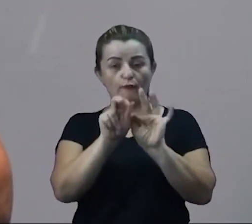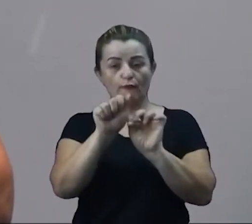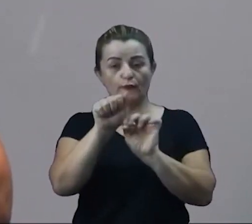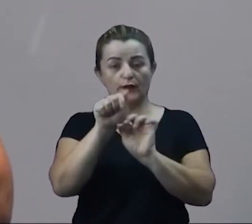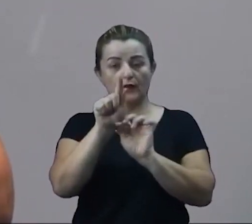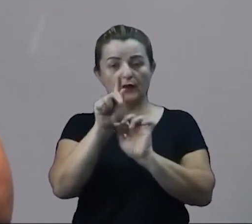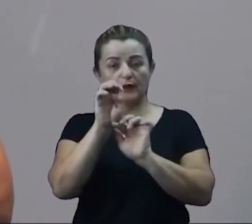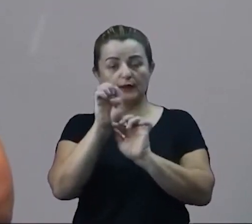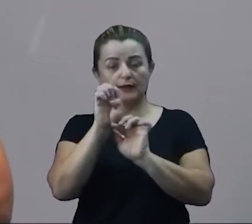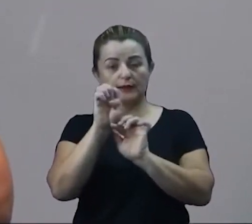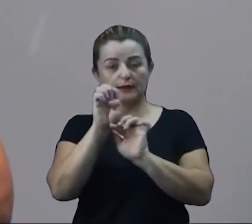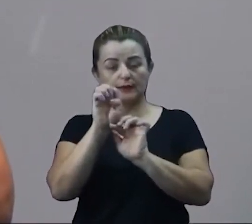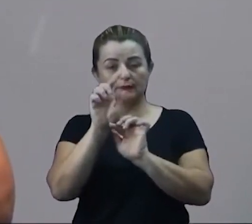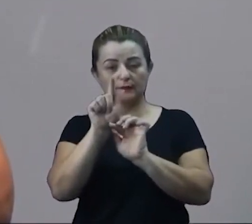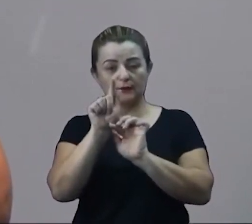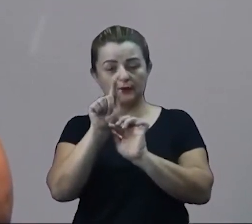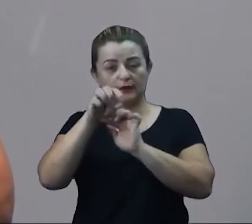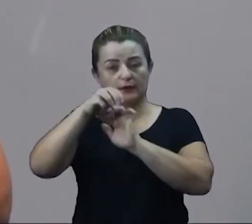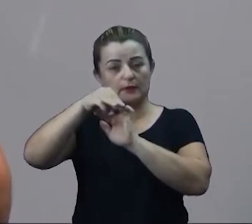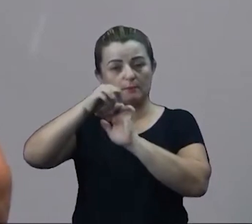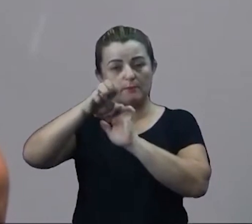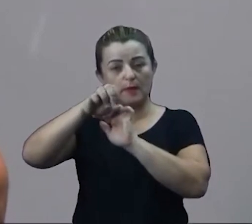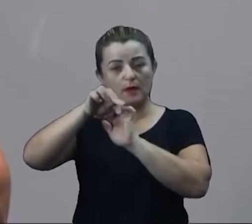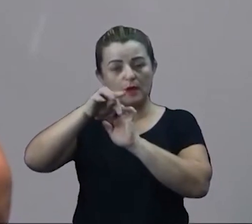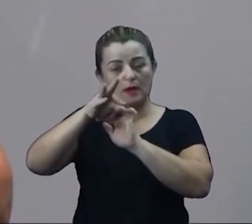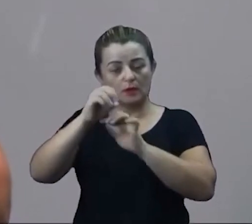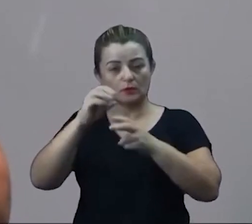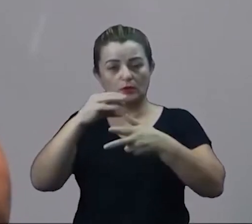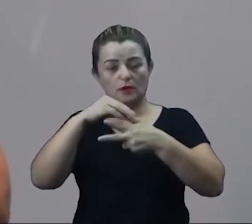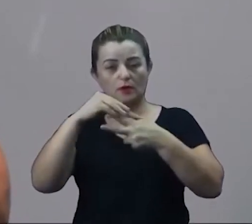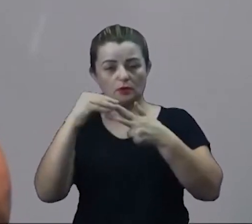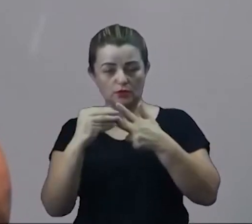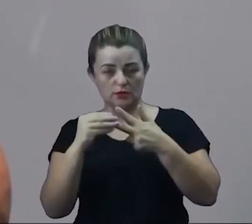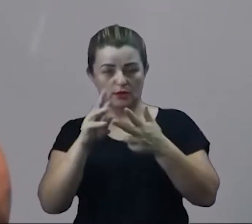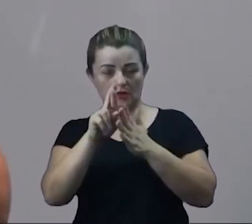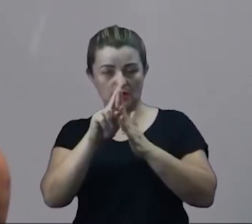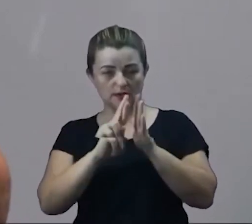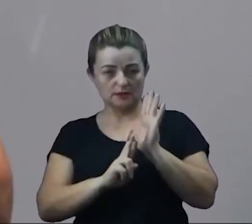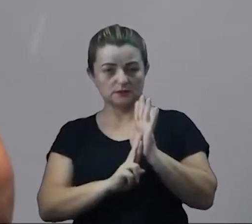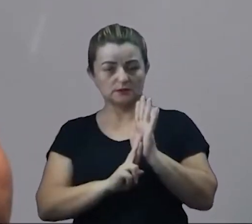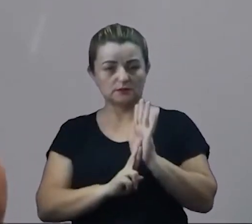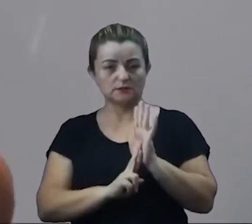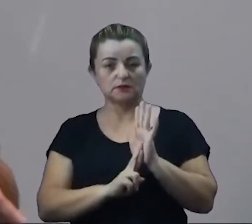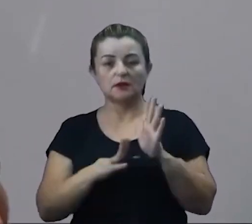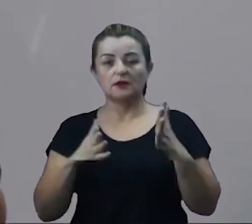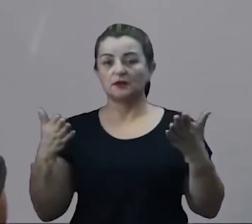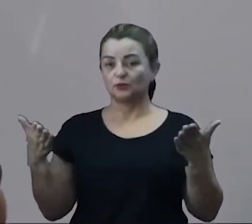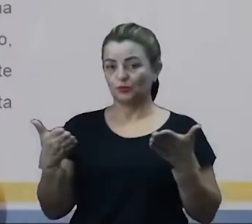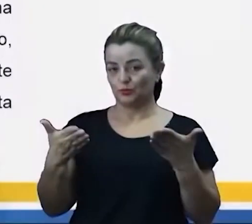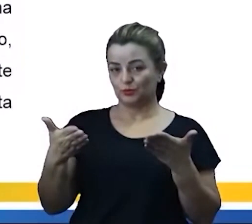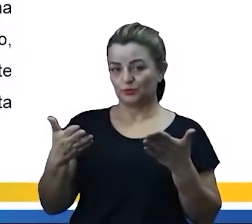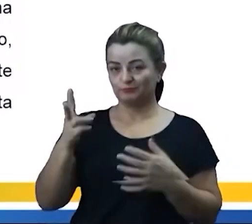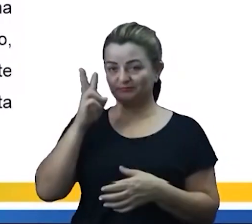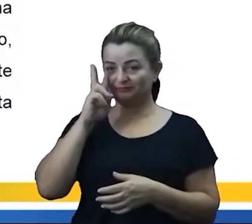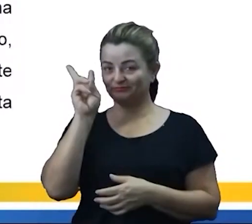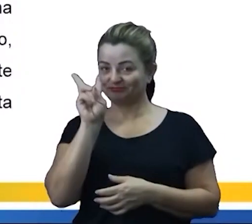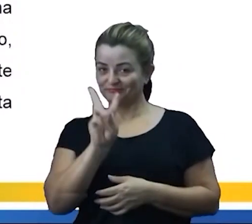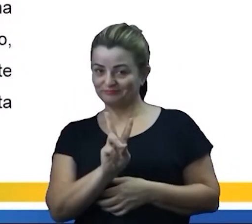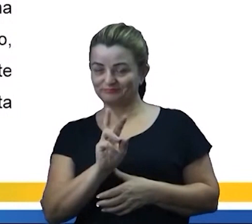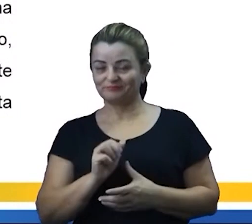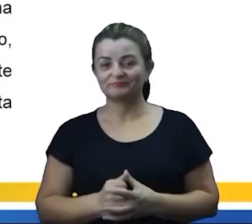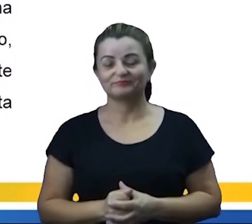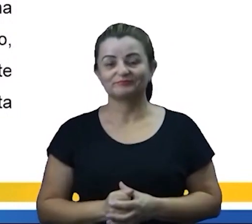1000 e que usou Machado de Assis? Então, eu cumpro as minhas promessas, pessoal. Falei e aqui estou. Olha